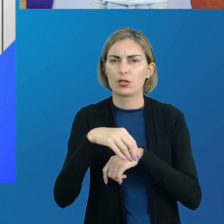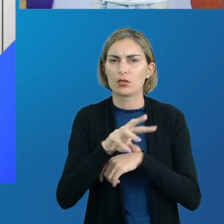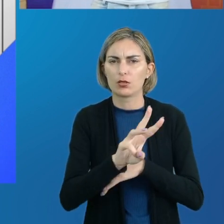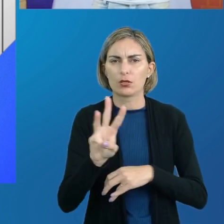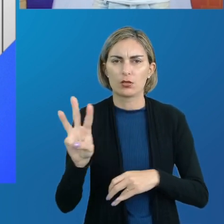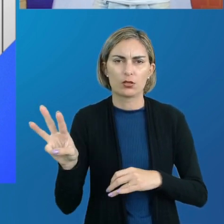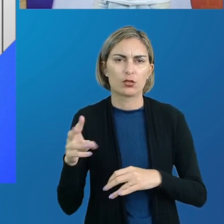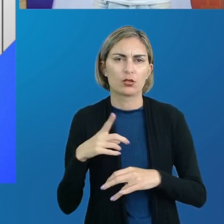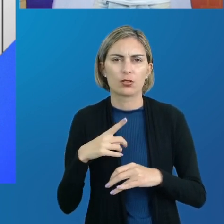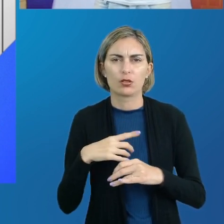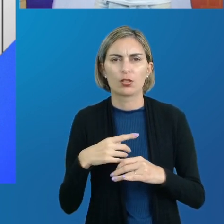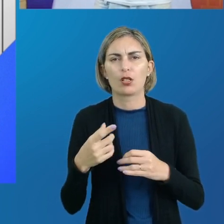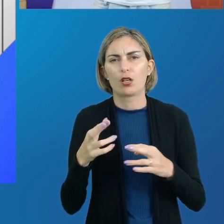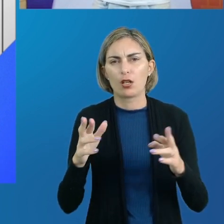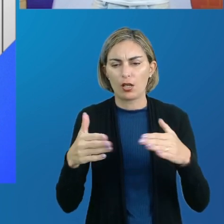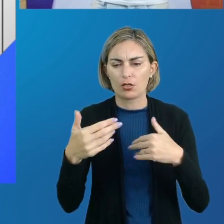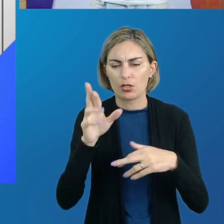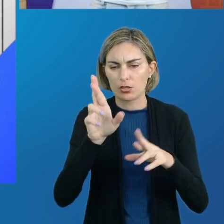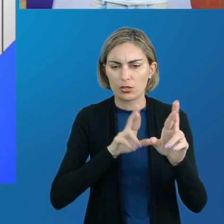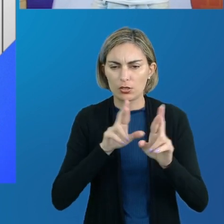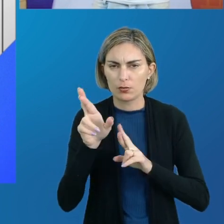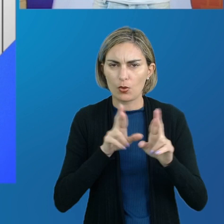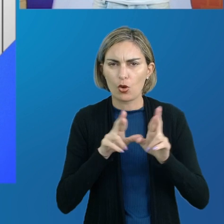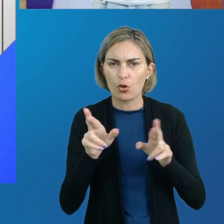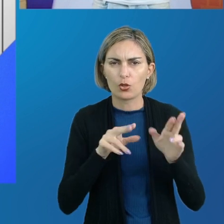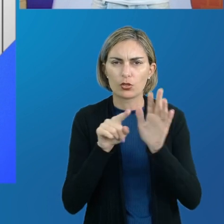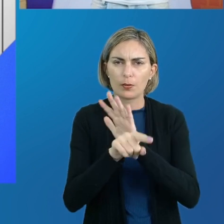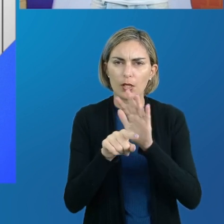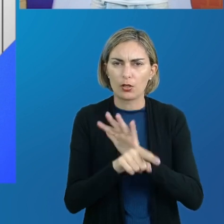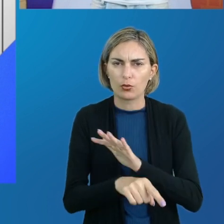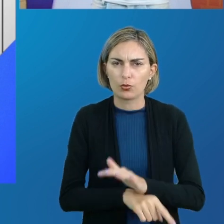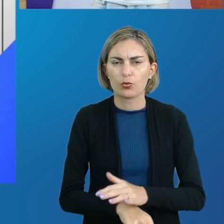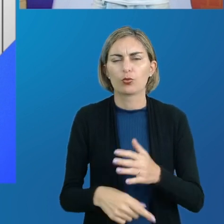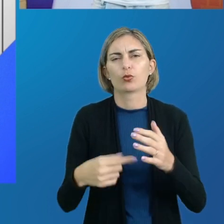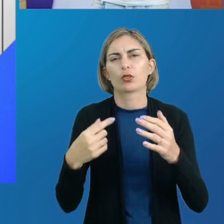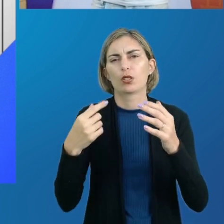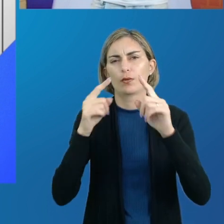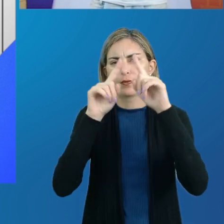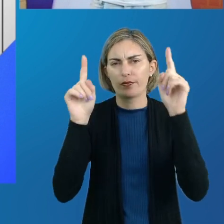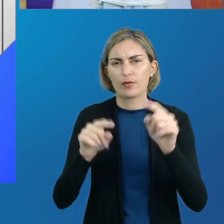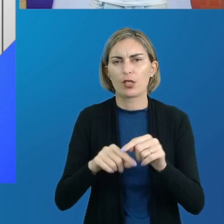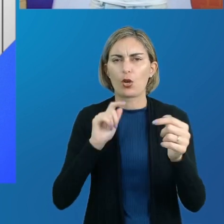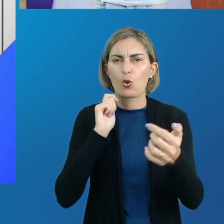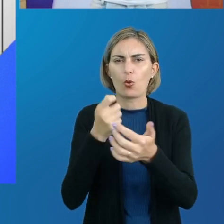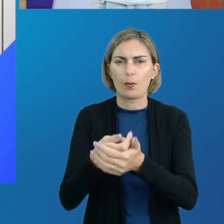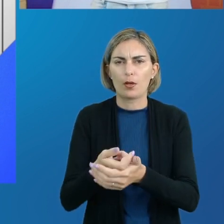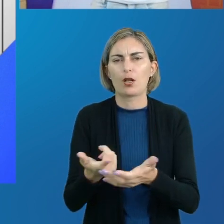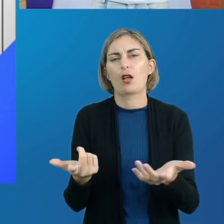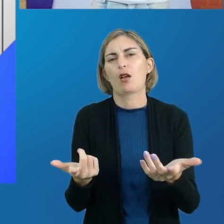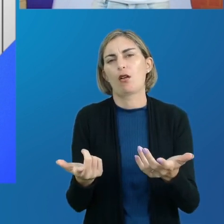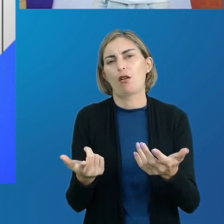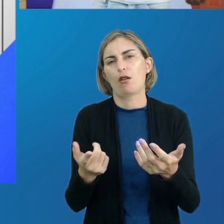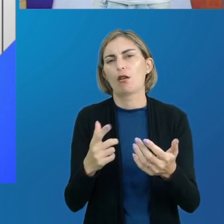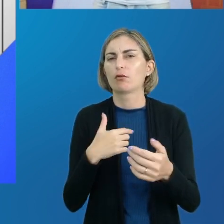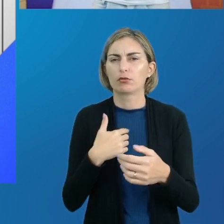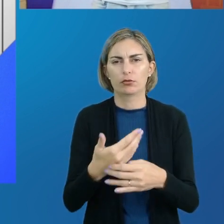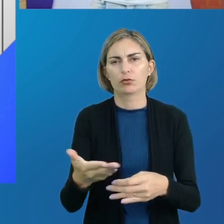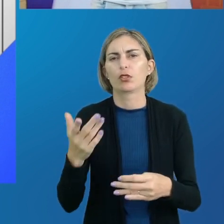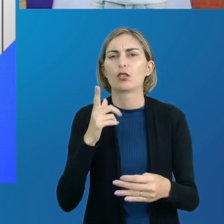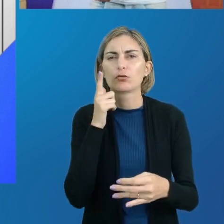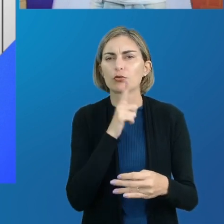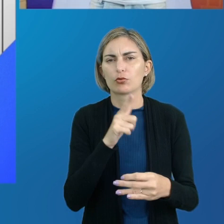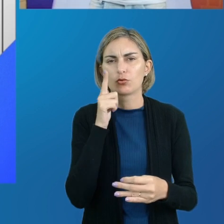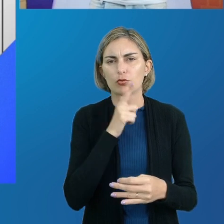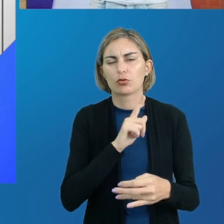principalmente naquelas caixas de resposta, as caixas de pergunta, a caixa de pessoa que chega lá para comprar. Então, tipo, automaticamente ela já